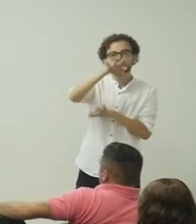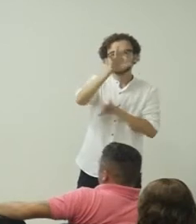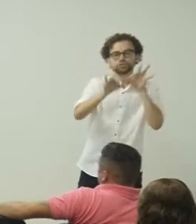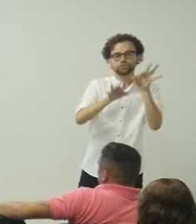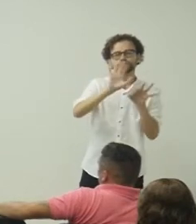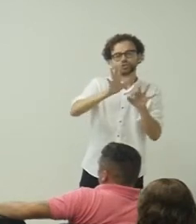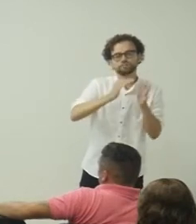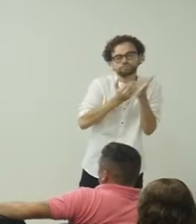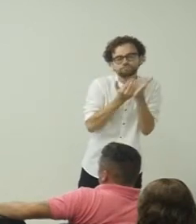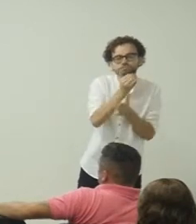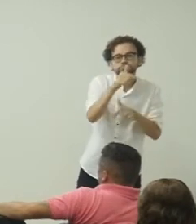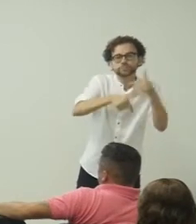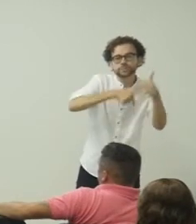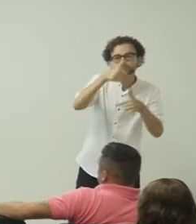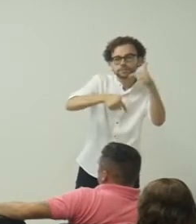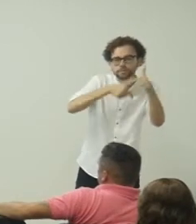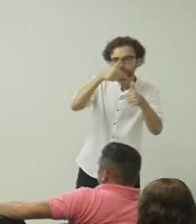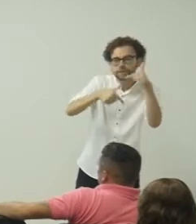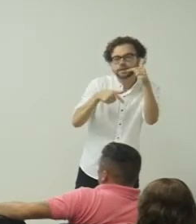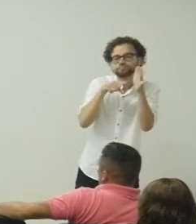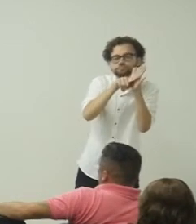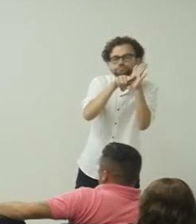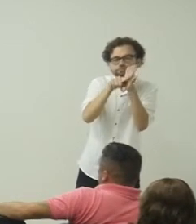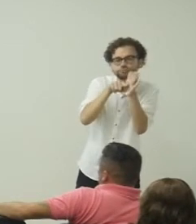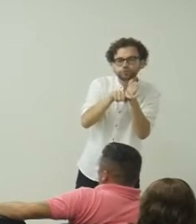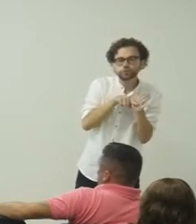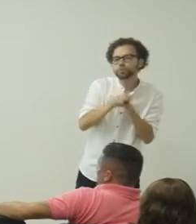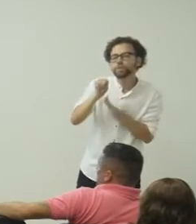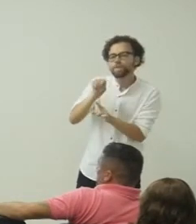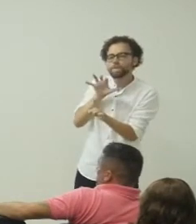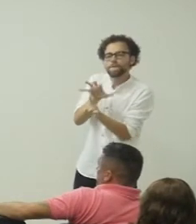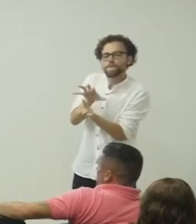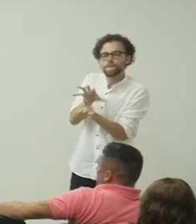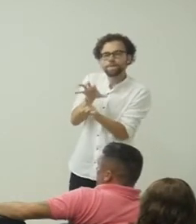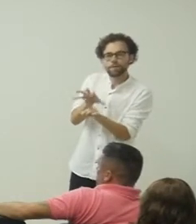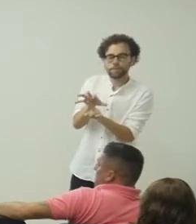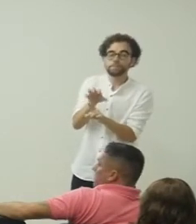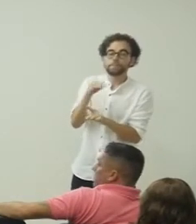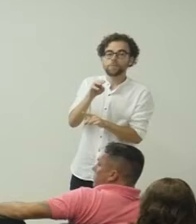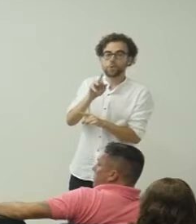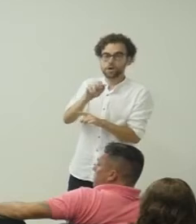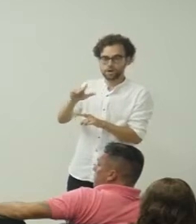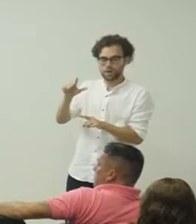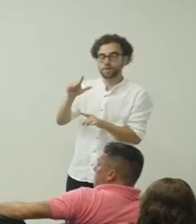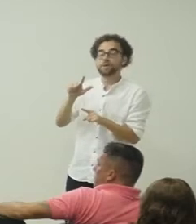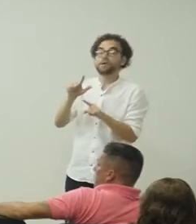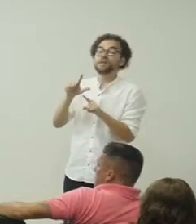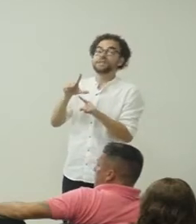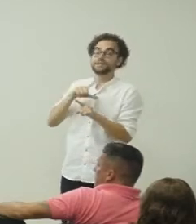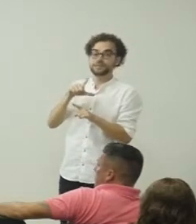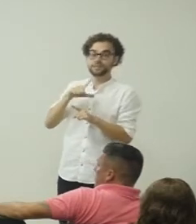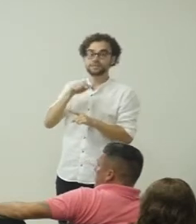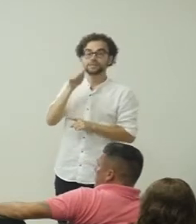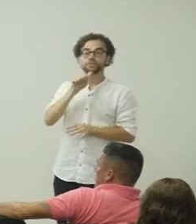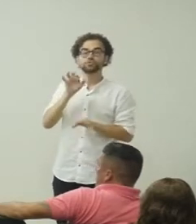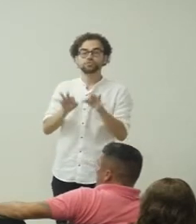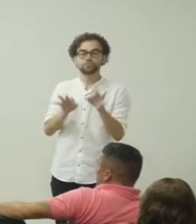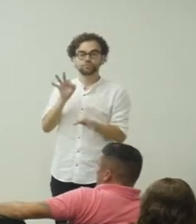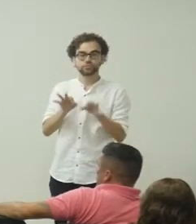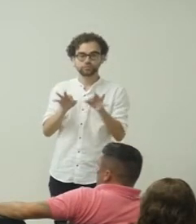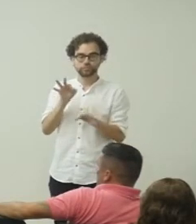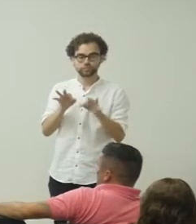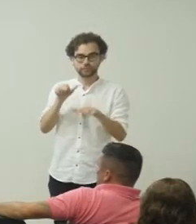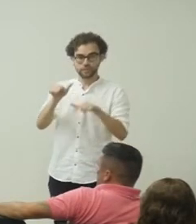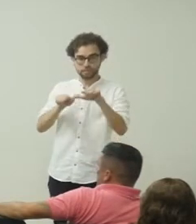trabalhando sobre essa ideia, pesquisando o que seria esse assédio moral. Então, a gente vai ter a juíza do trabalho, a